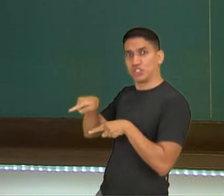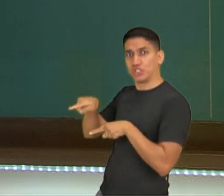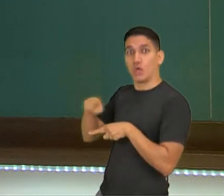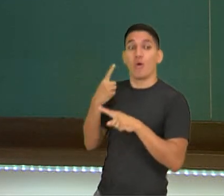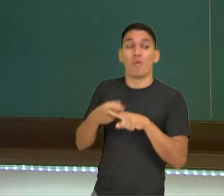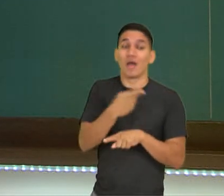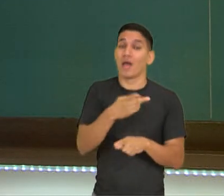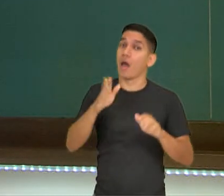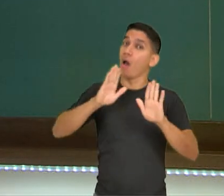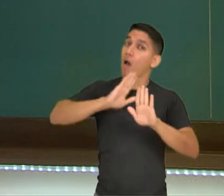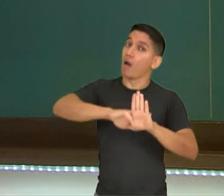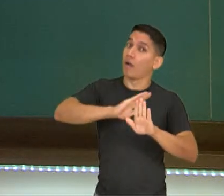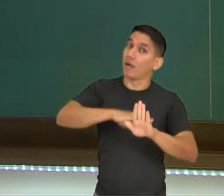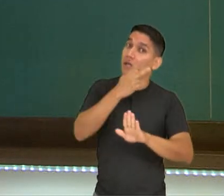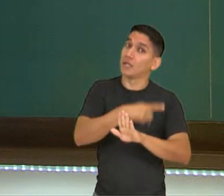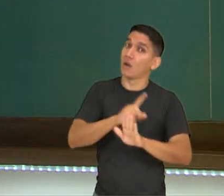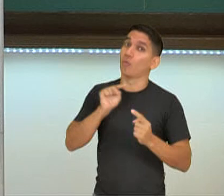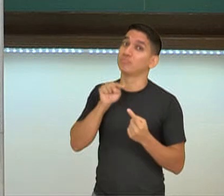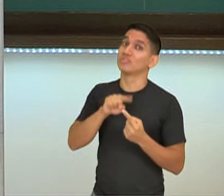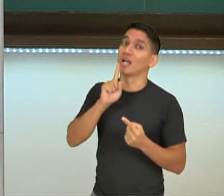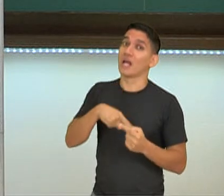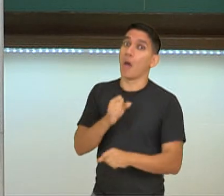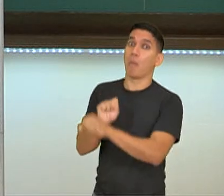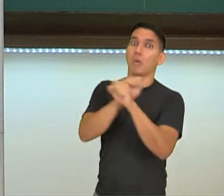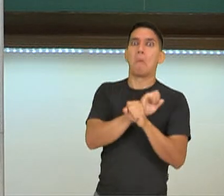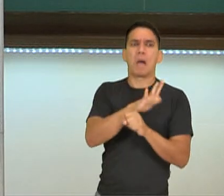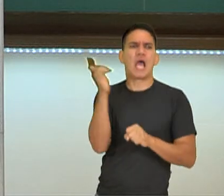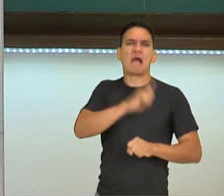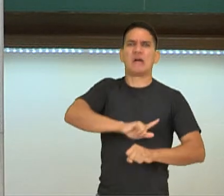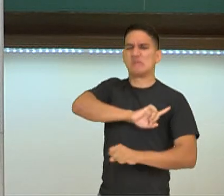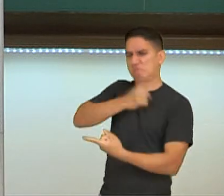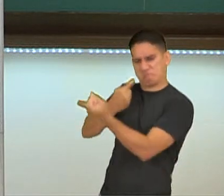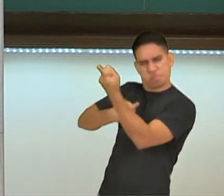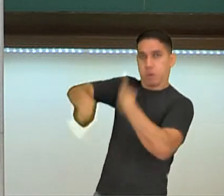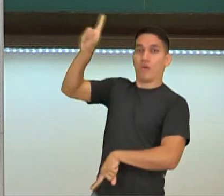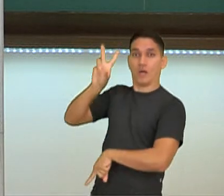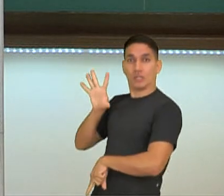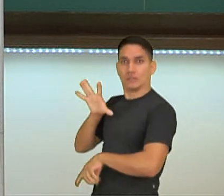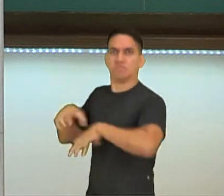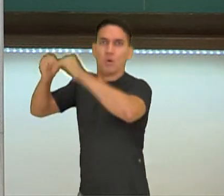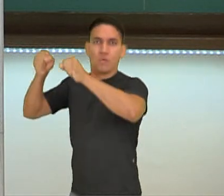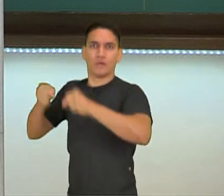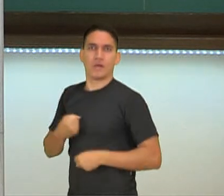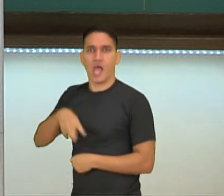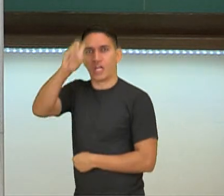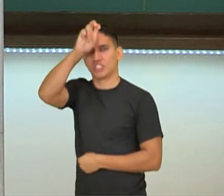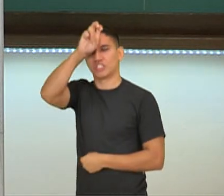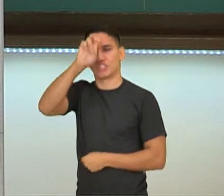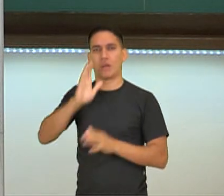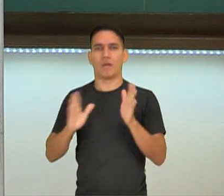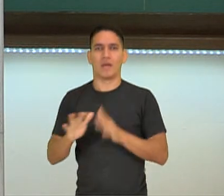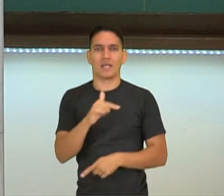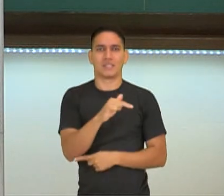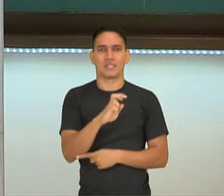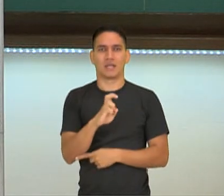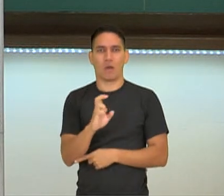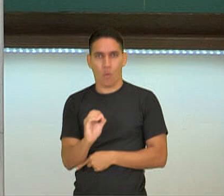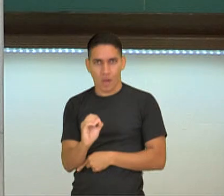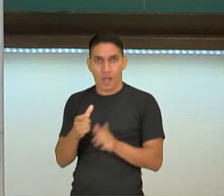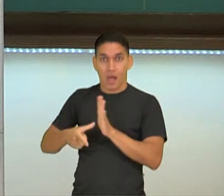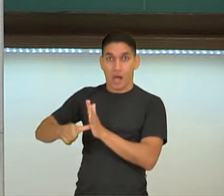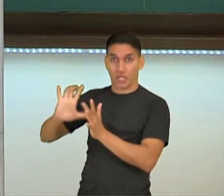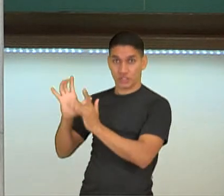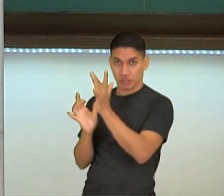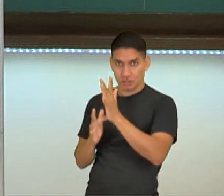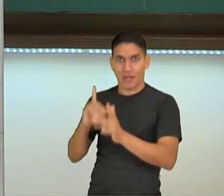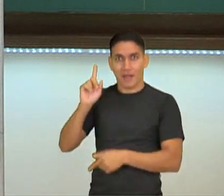proteger, a intenção era proteger, mas chegou que eles dominaram o Egito em 750 a.C., chamada